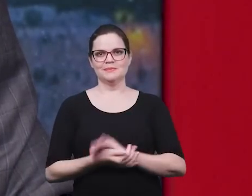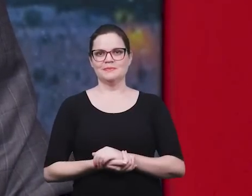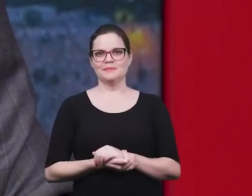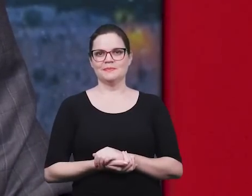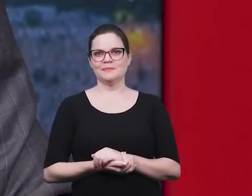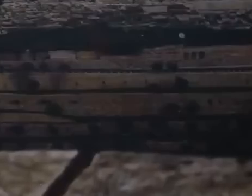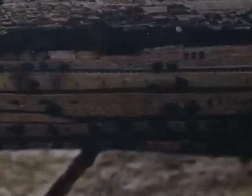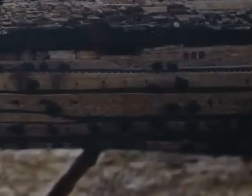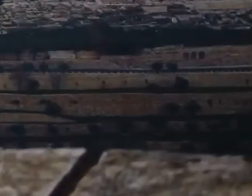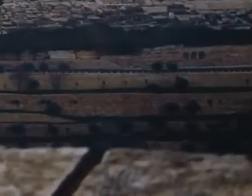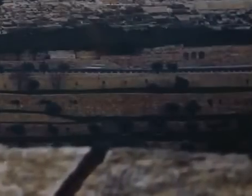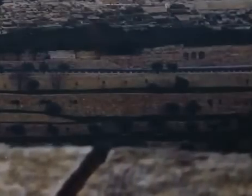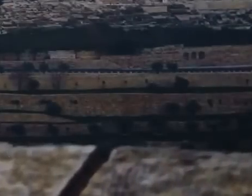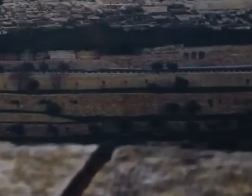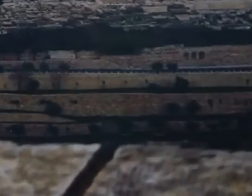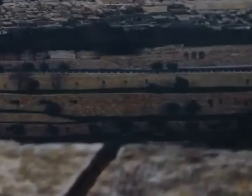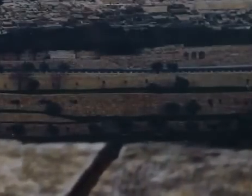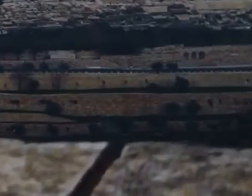do Senhor. Amém.